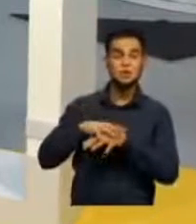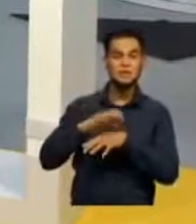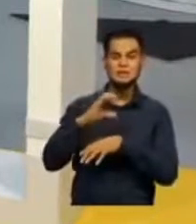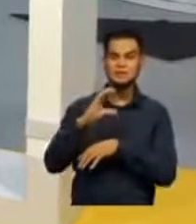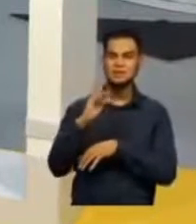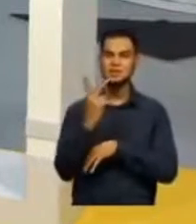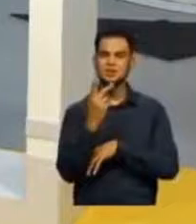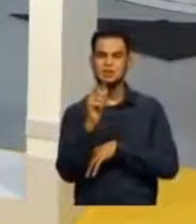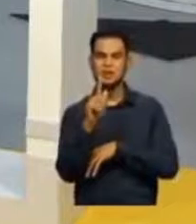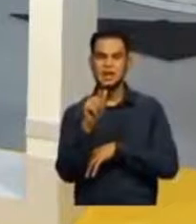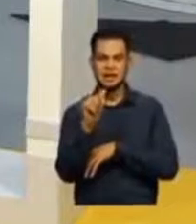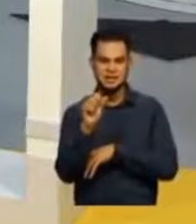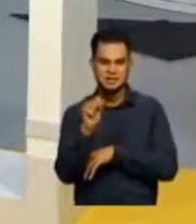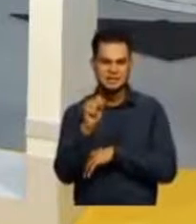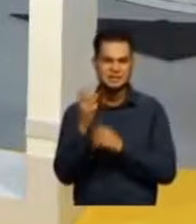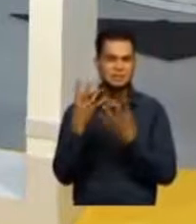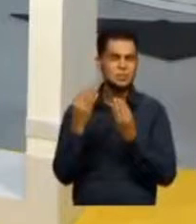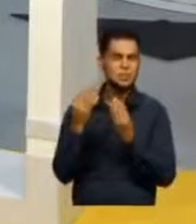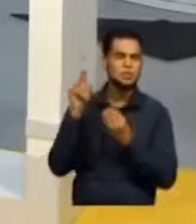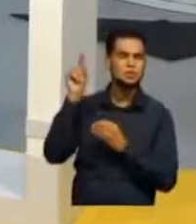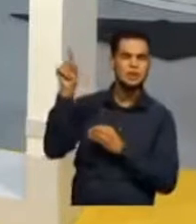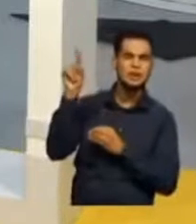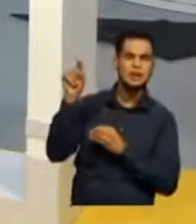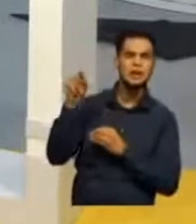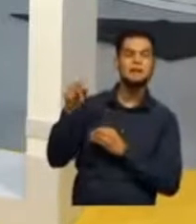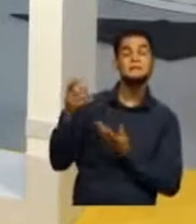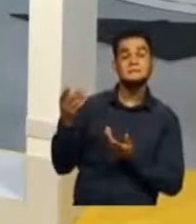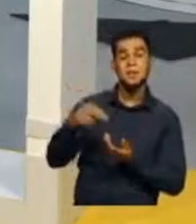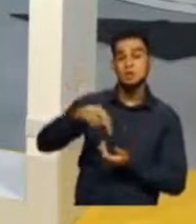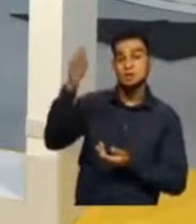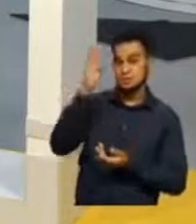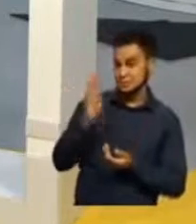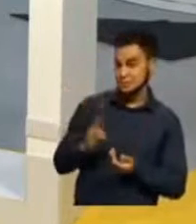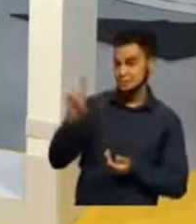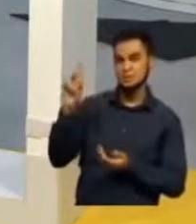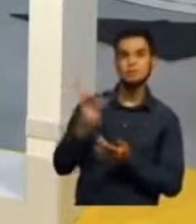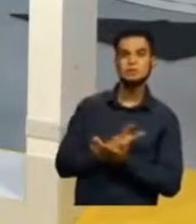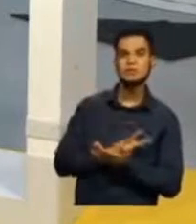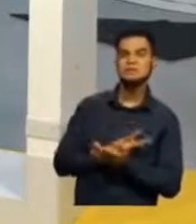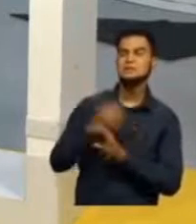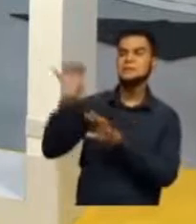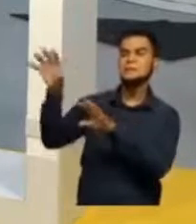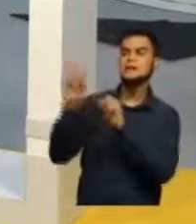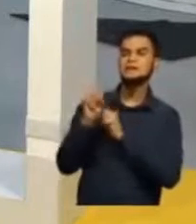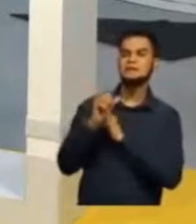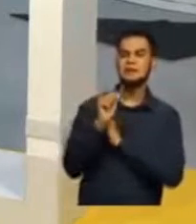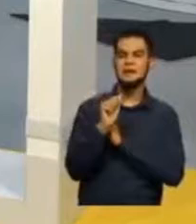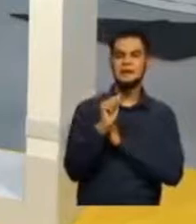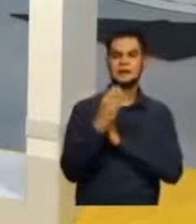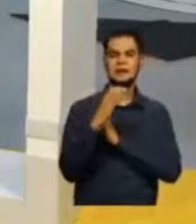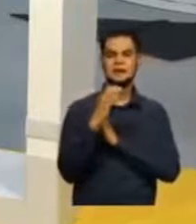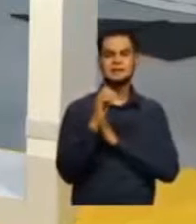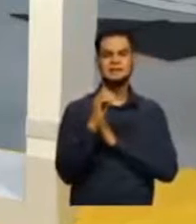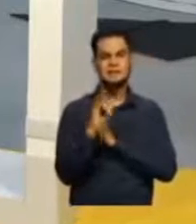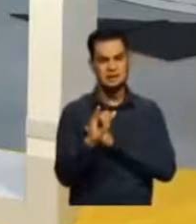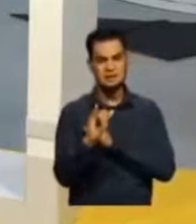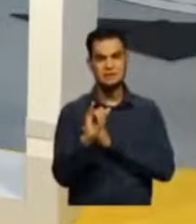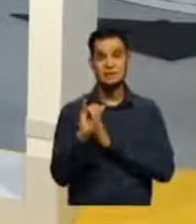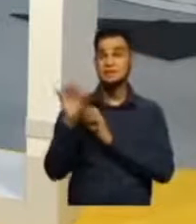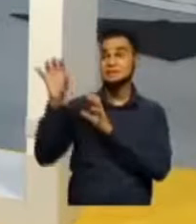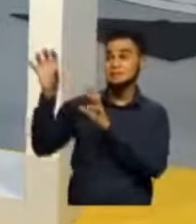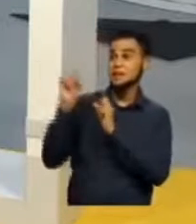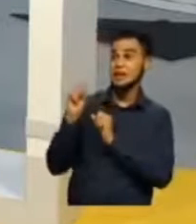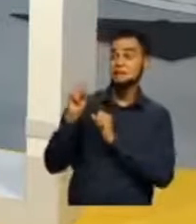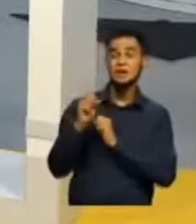típica, eles pegavam aquele açaí e não tinham hábitos, né, higiênicos, digamos